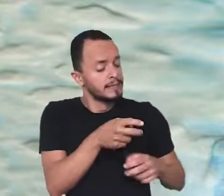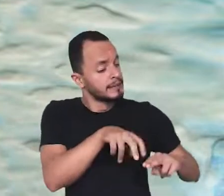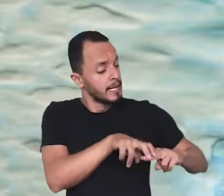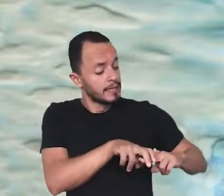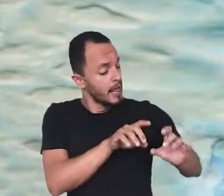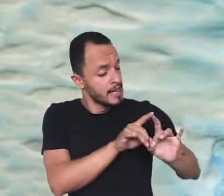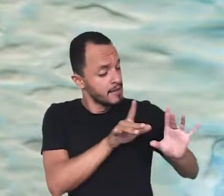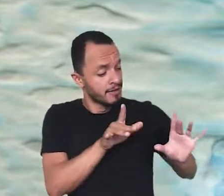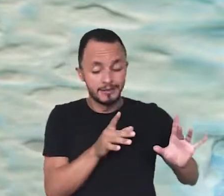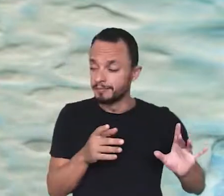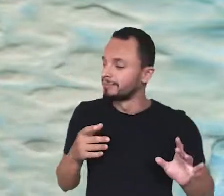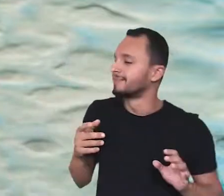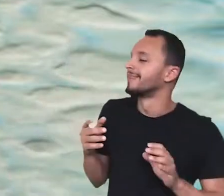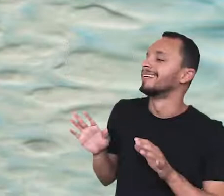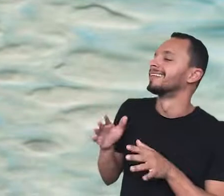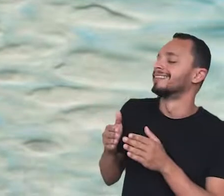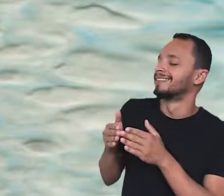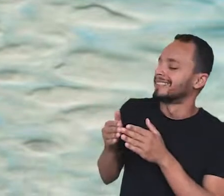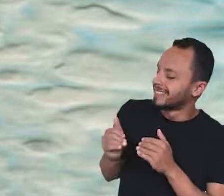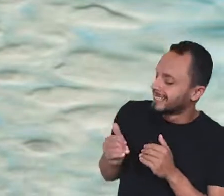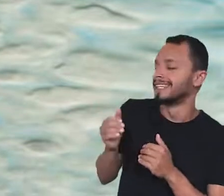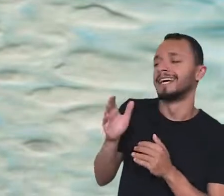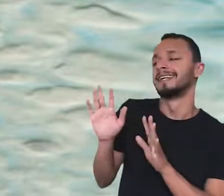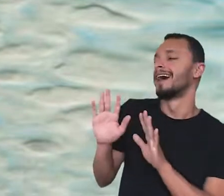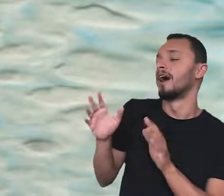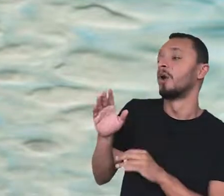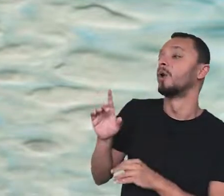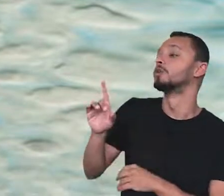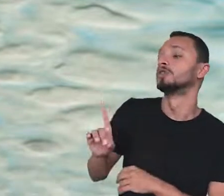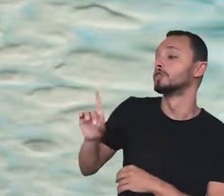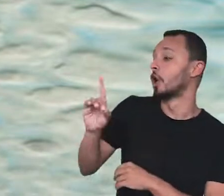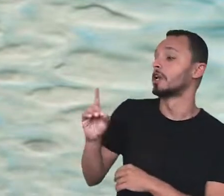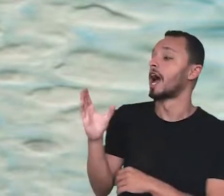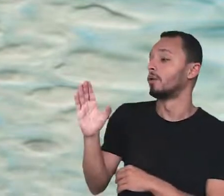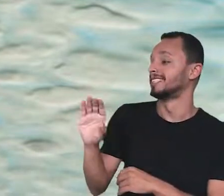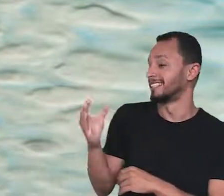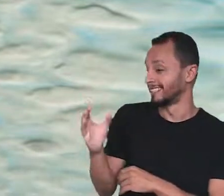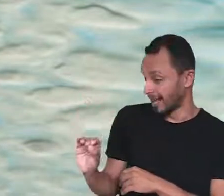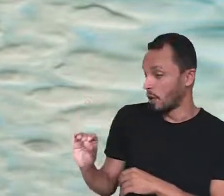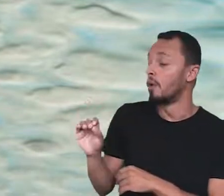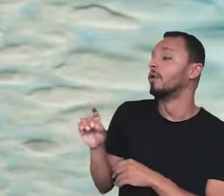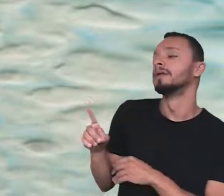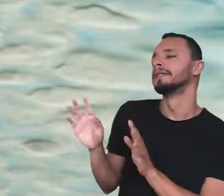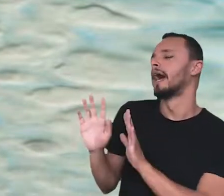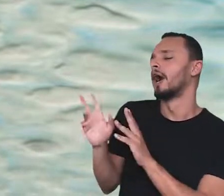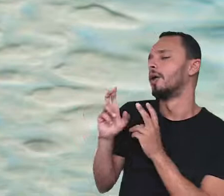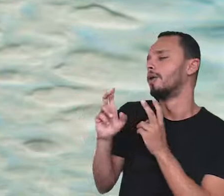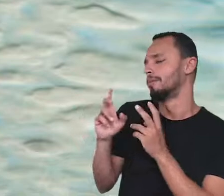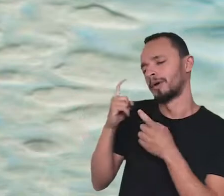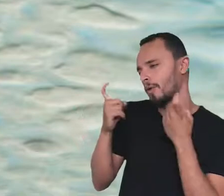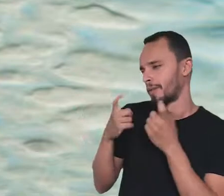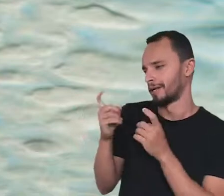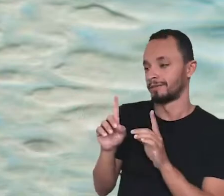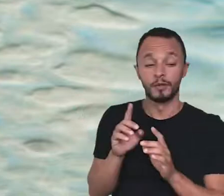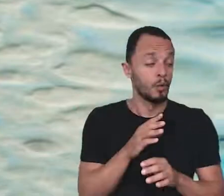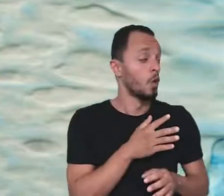Fica à vontade. Com licença. Que isso? Imagina, dona Conceição. Não precisa se incomodar, viu? Incômodo nenhum. E não é por